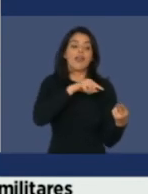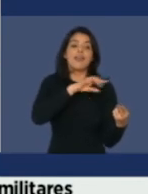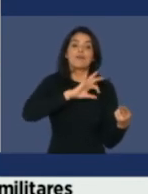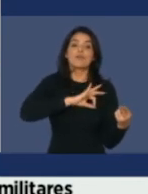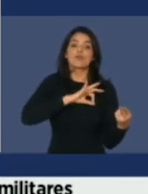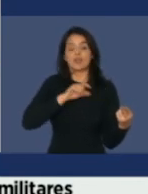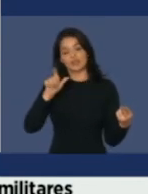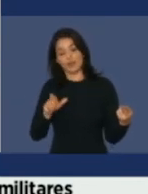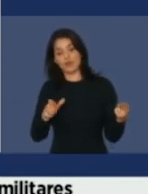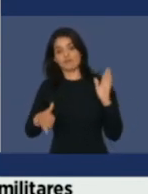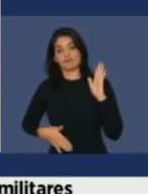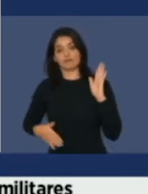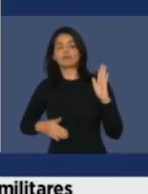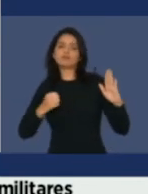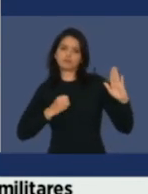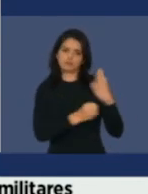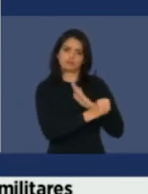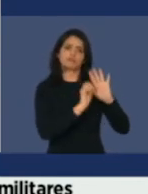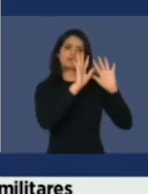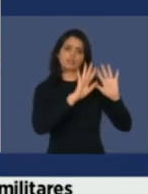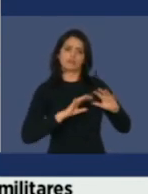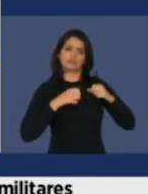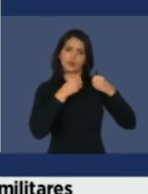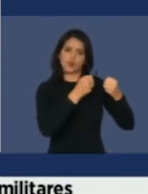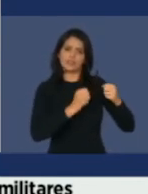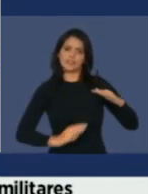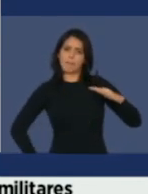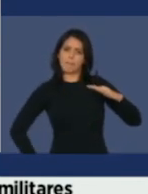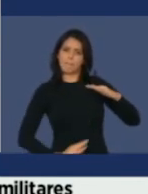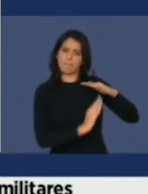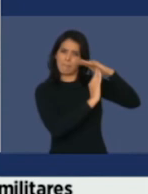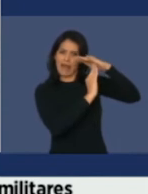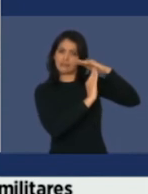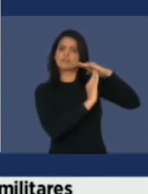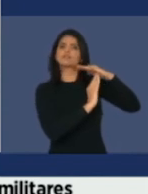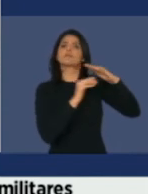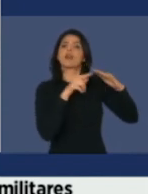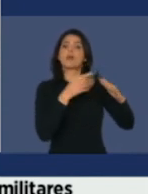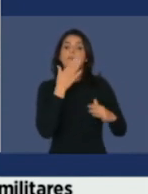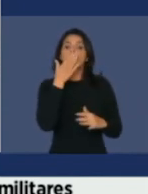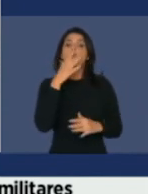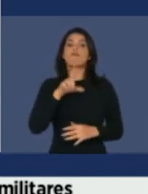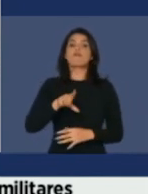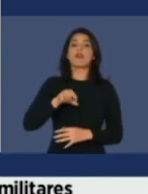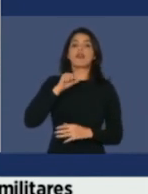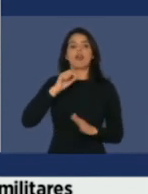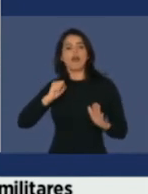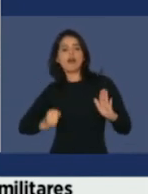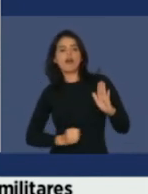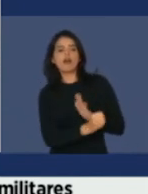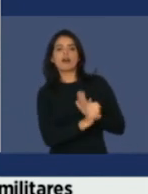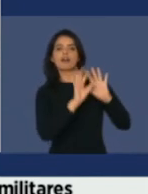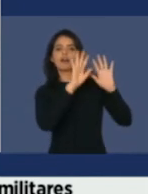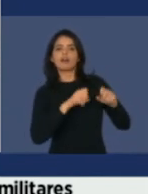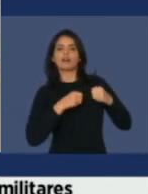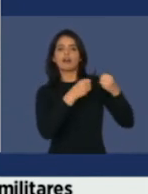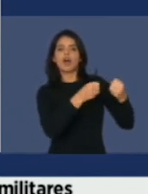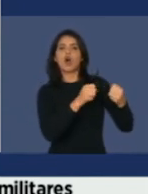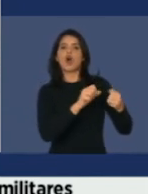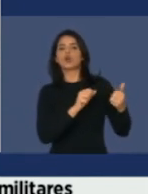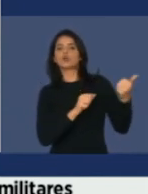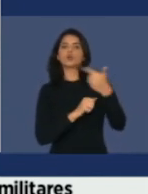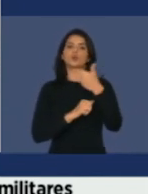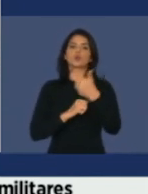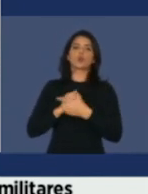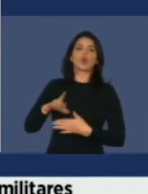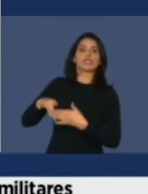colocamos preferencialmente. E preferencialmente não significa que ele terá preferência em detrimento dos líderes